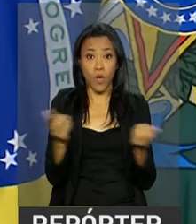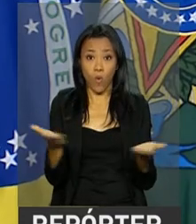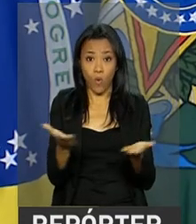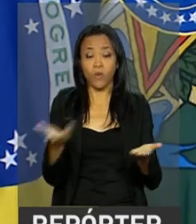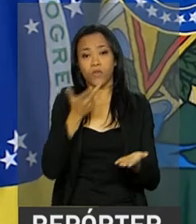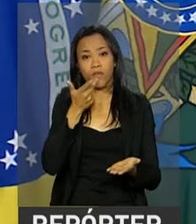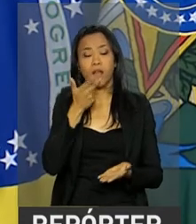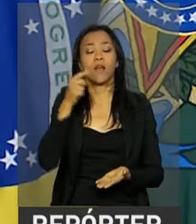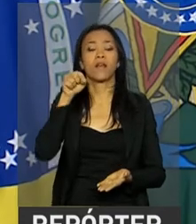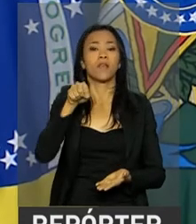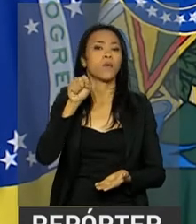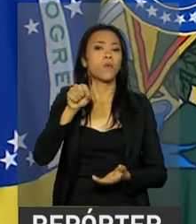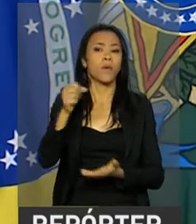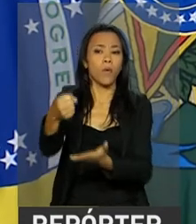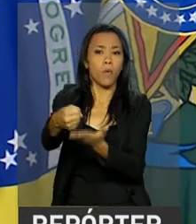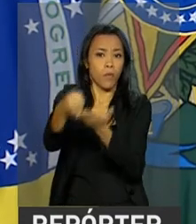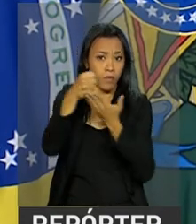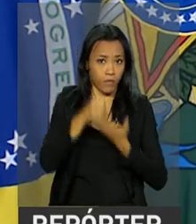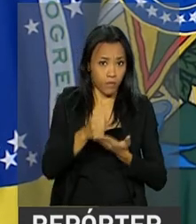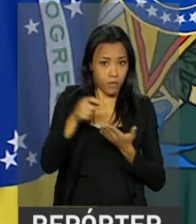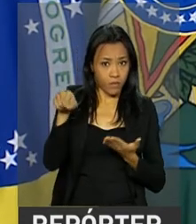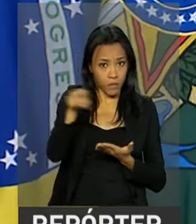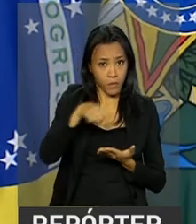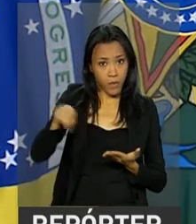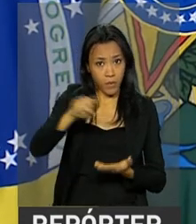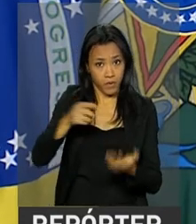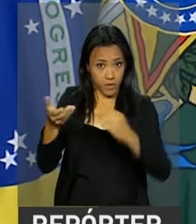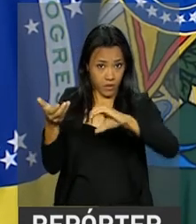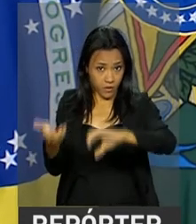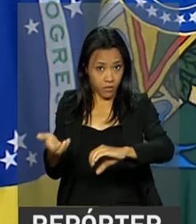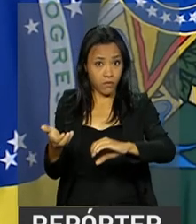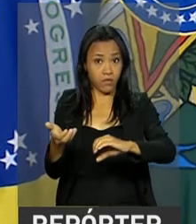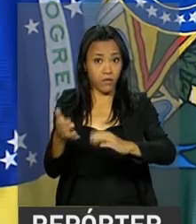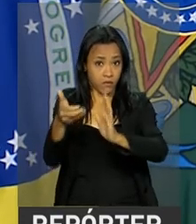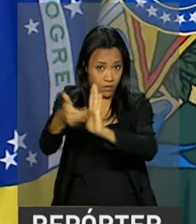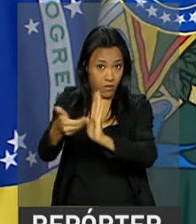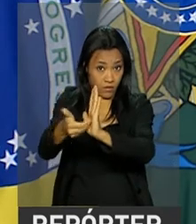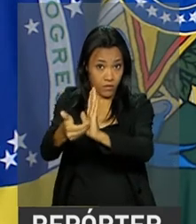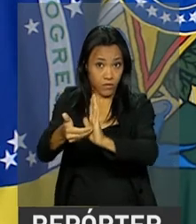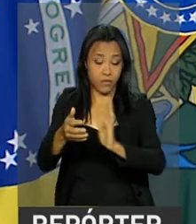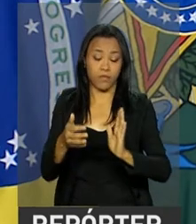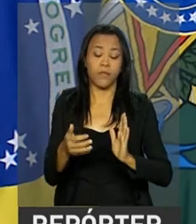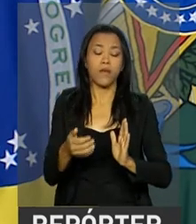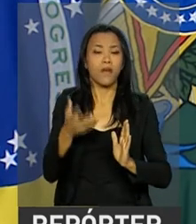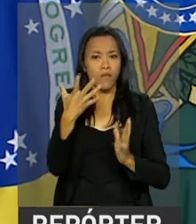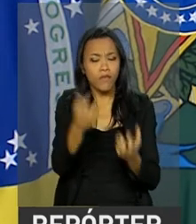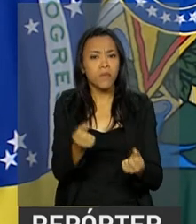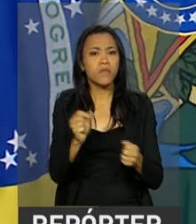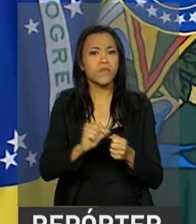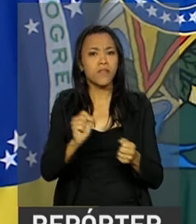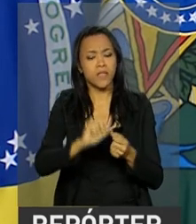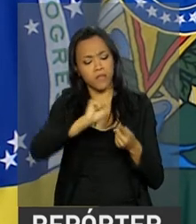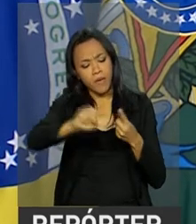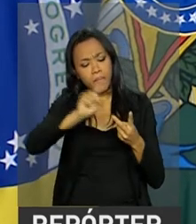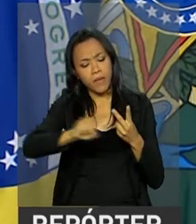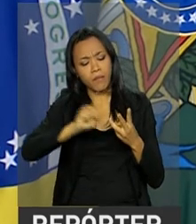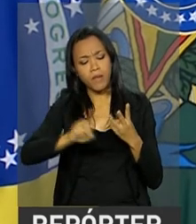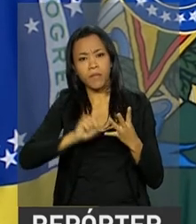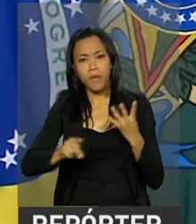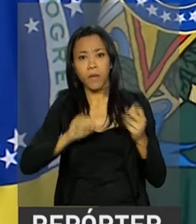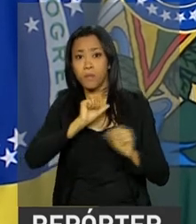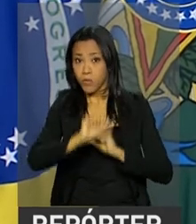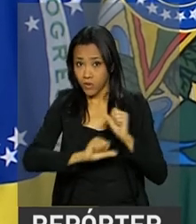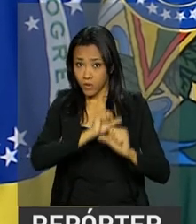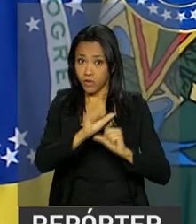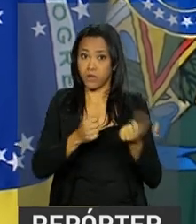o apoio que a câmara dos deputados acabou nos ambo faremos todas as demais reformas estruturantes